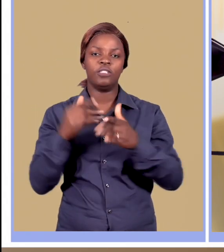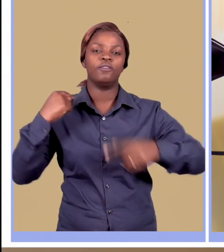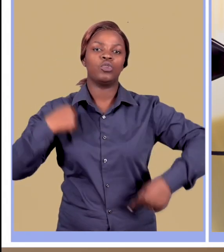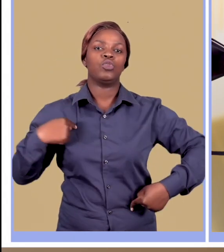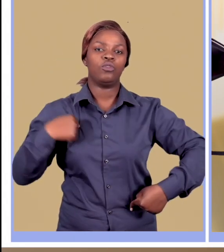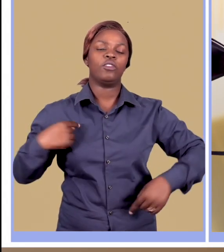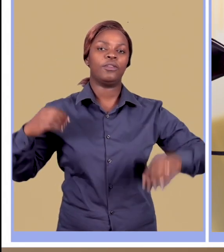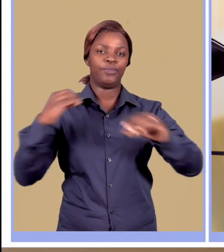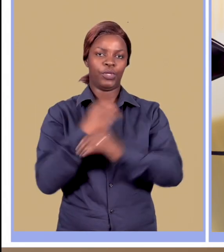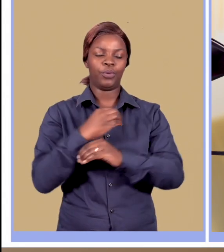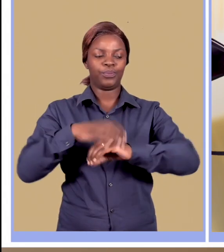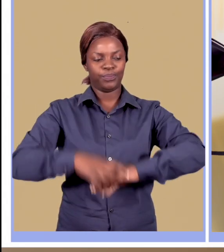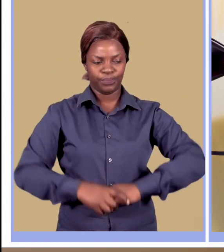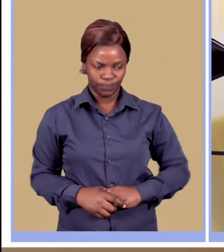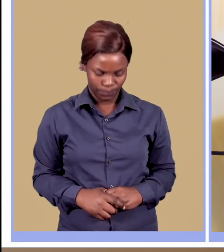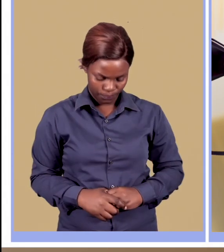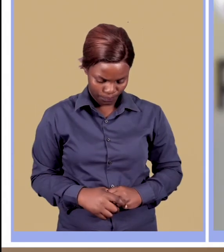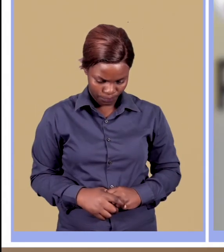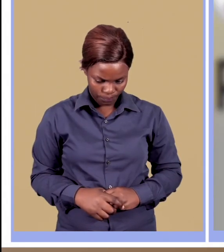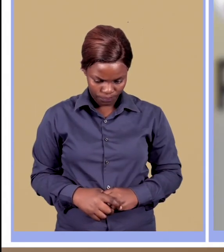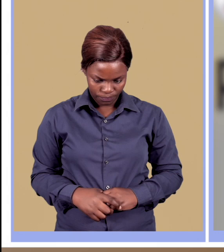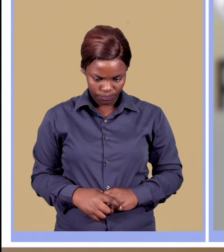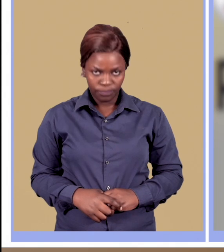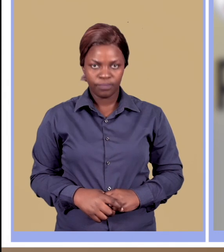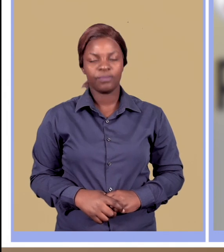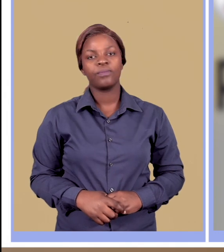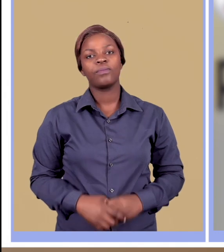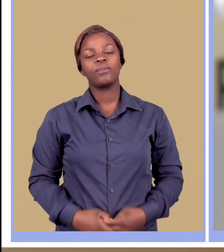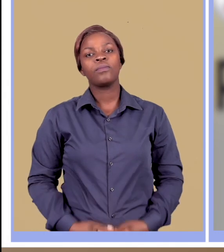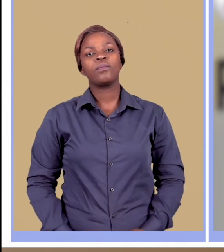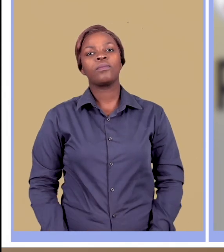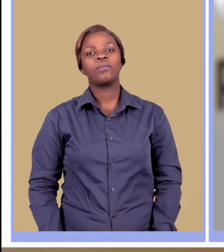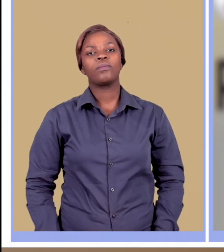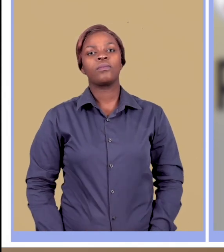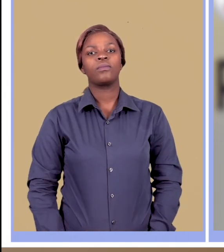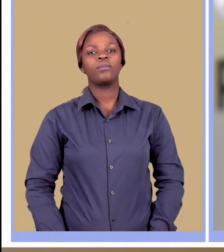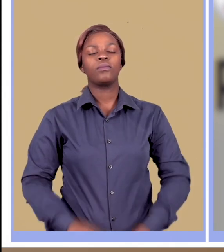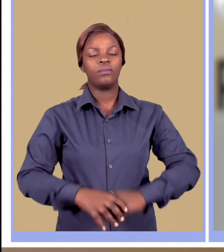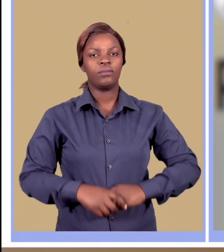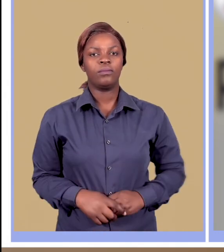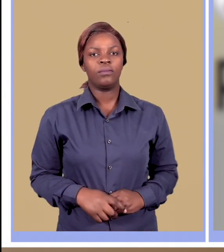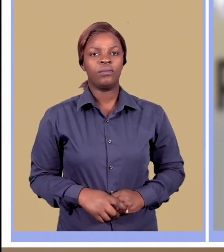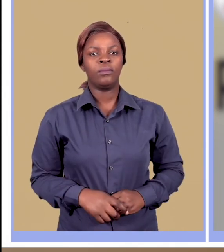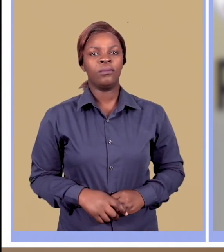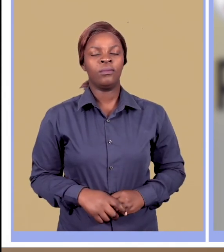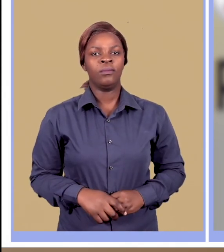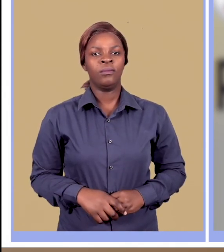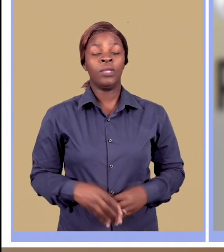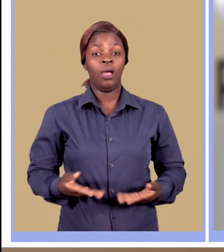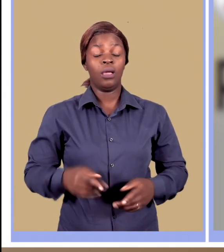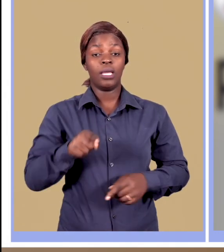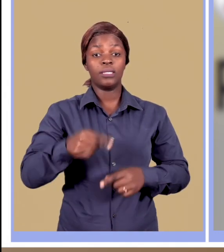pessoas para não estarem sujeitos ao perigo. Falando deste projeto Recado, né, houve um mapeamento,